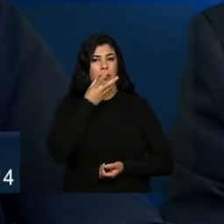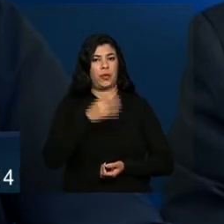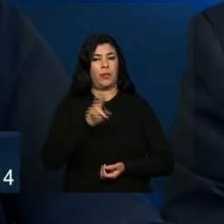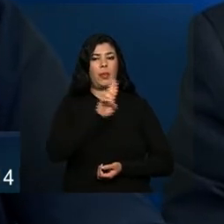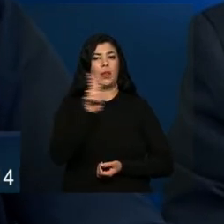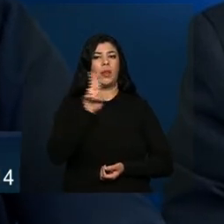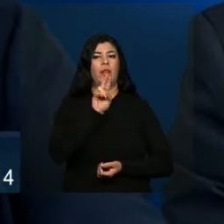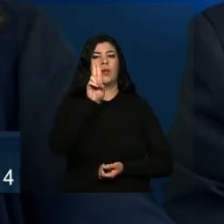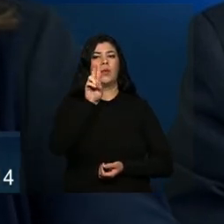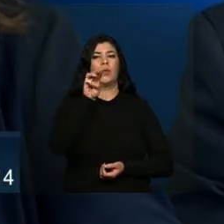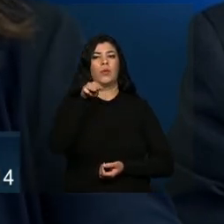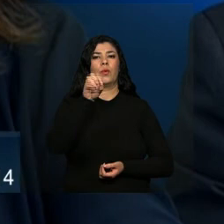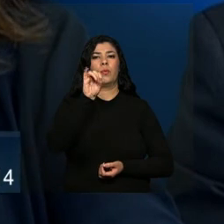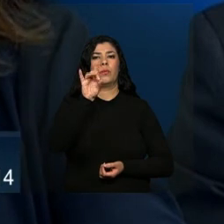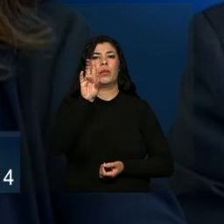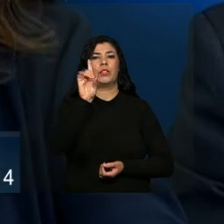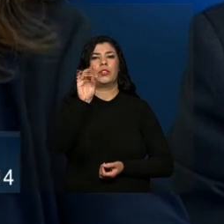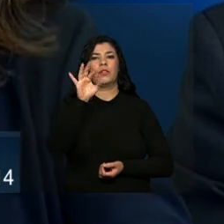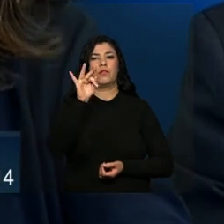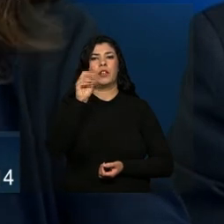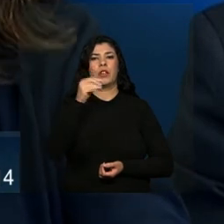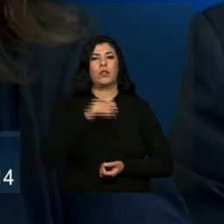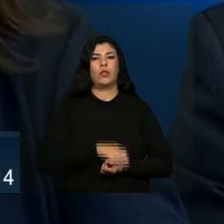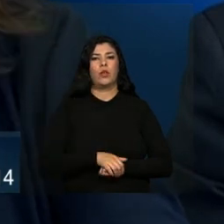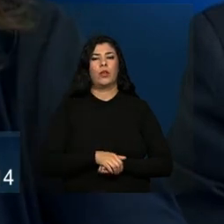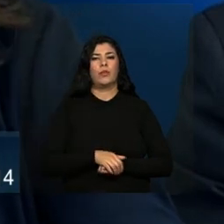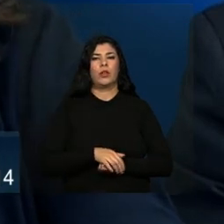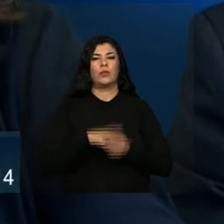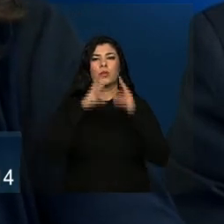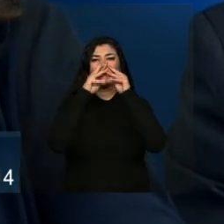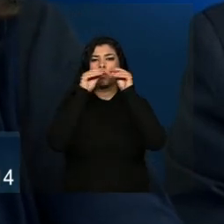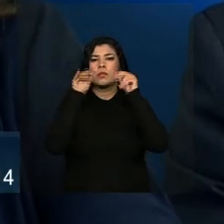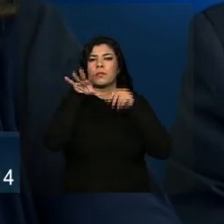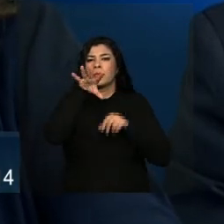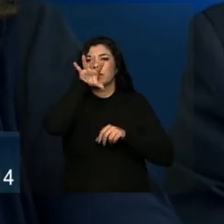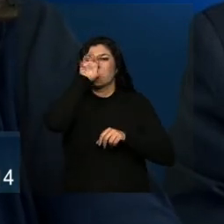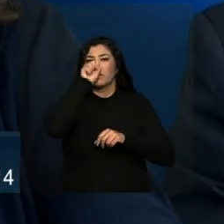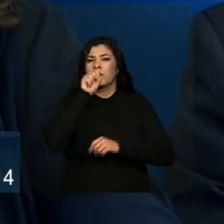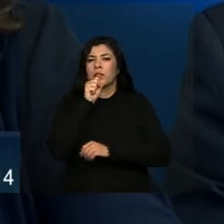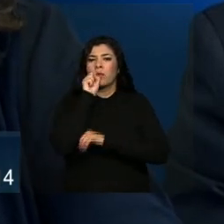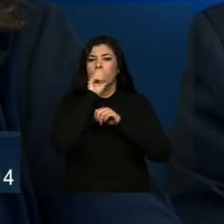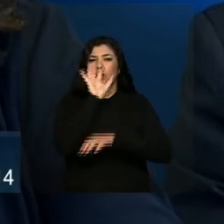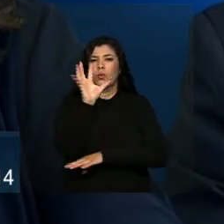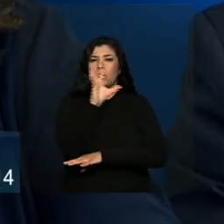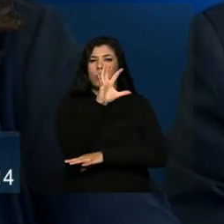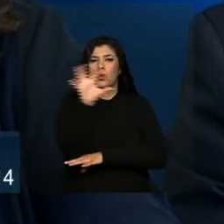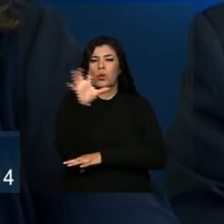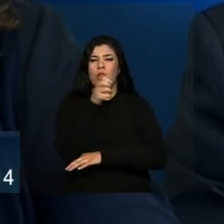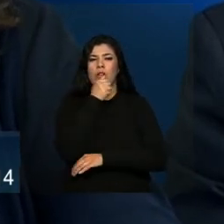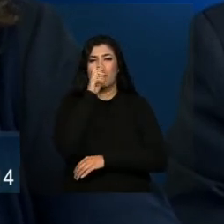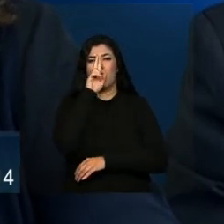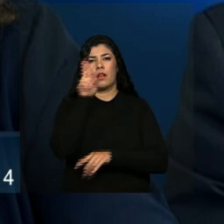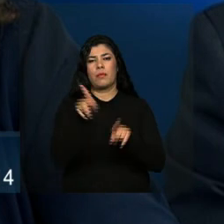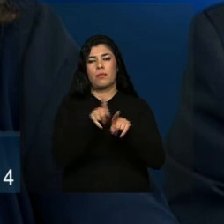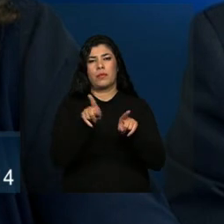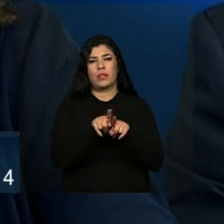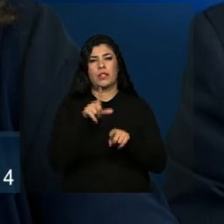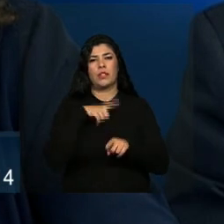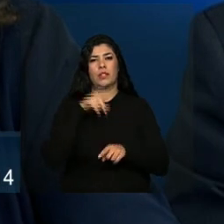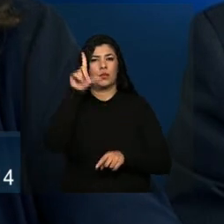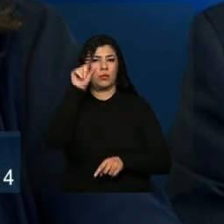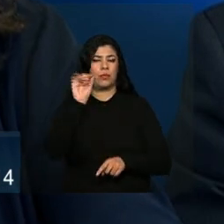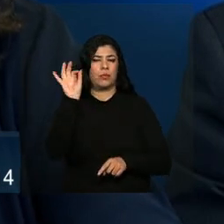umidificador de ar que teve sem por cento de atendimento a um veículo também